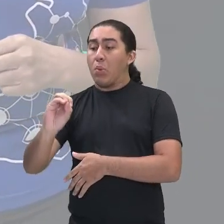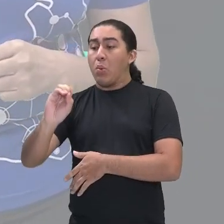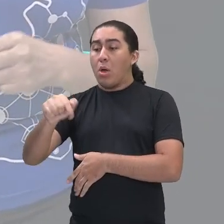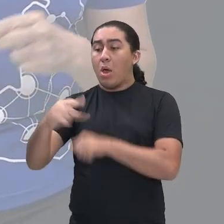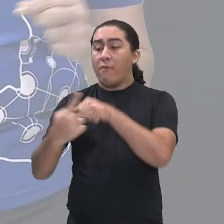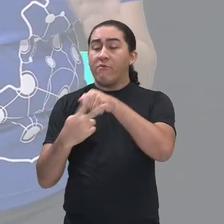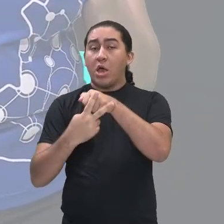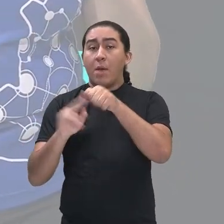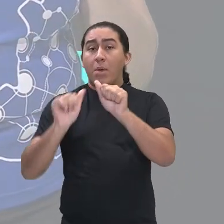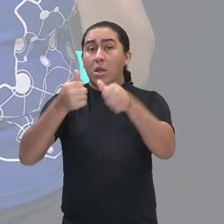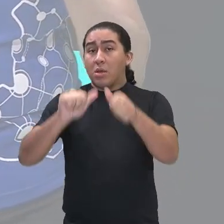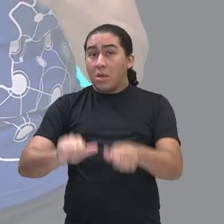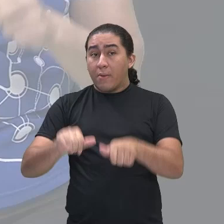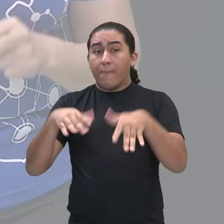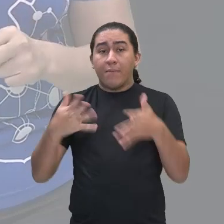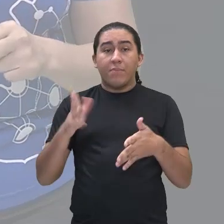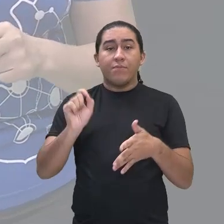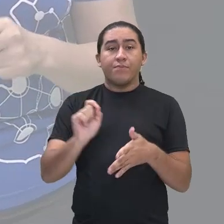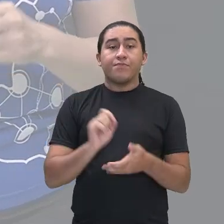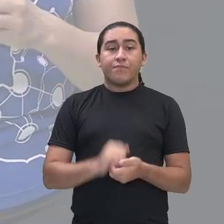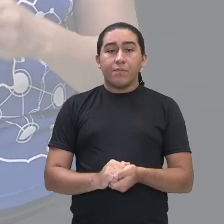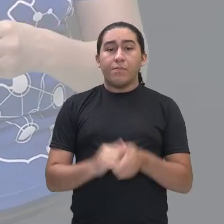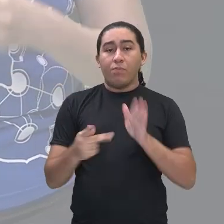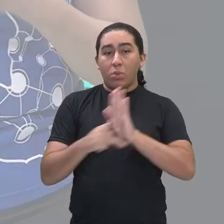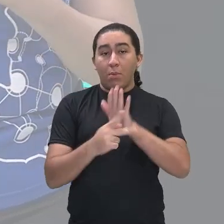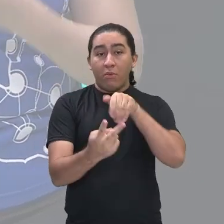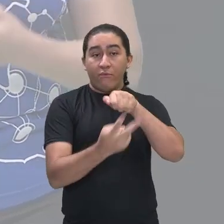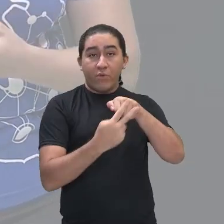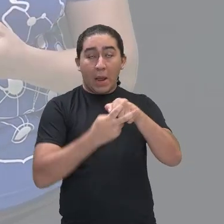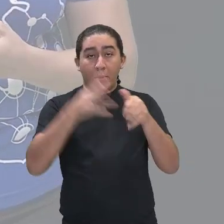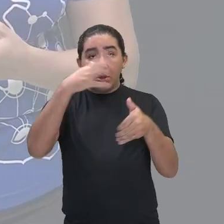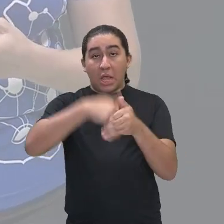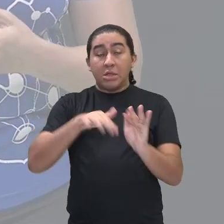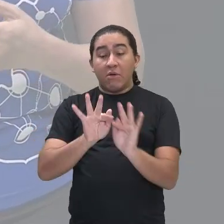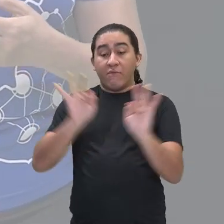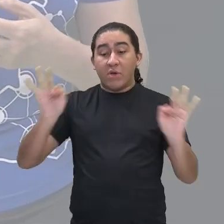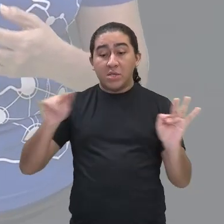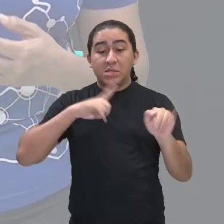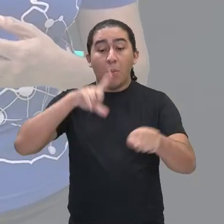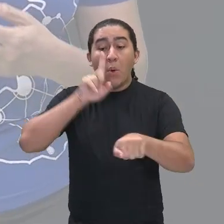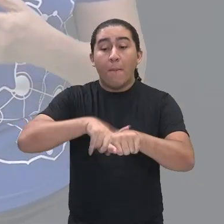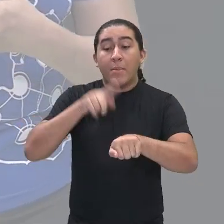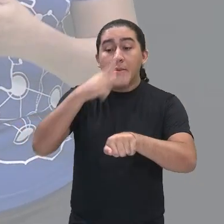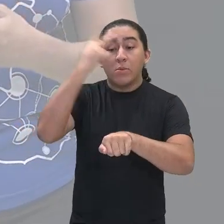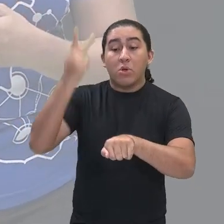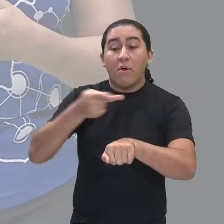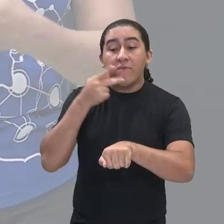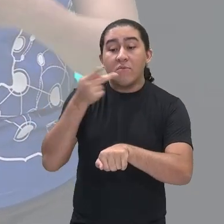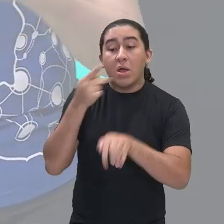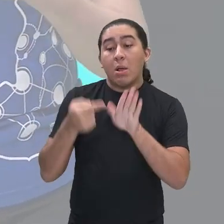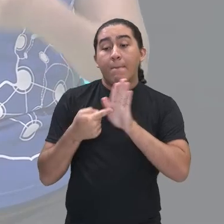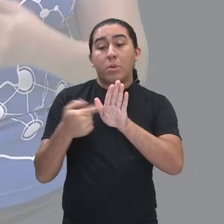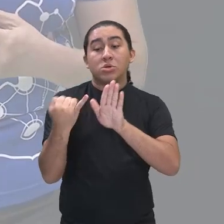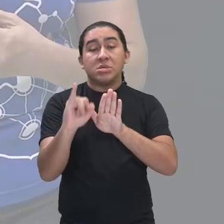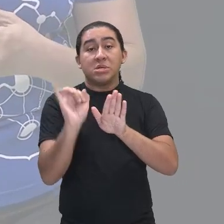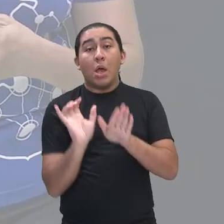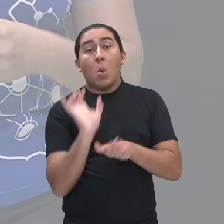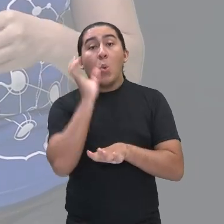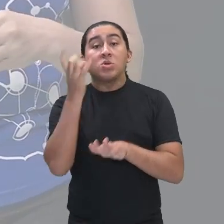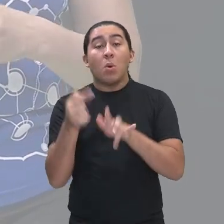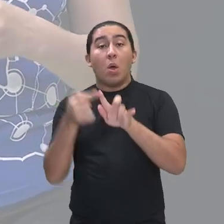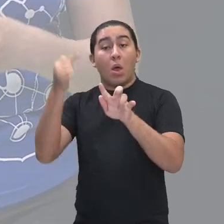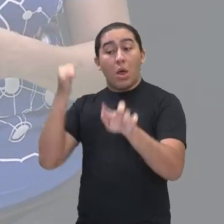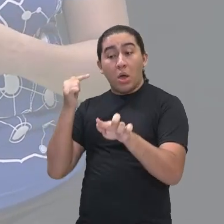processo verbal em relação ao momento da enunciação, indicando se ocorreu antes